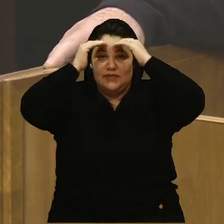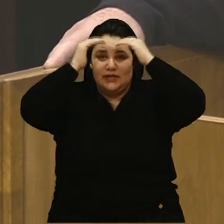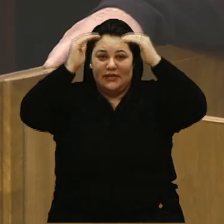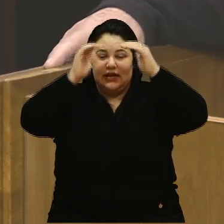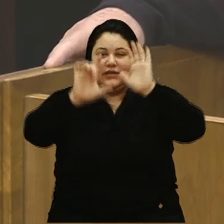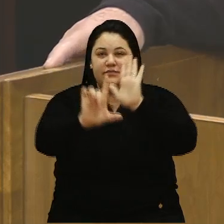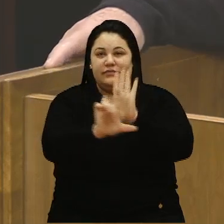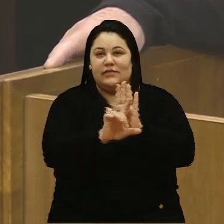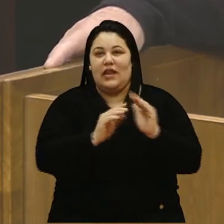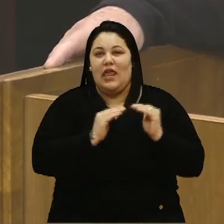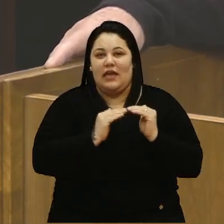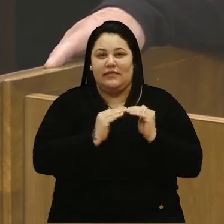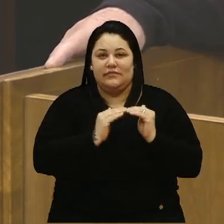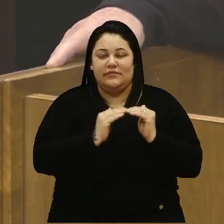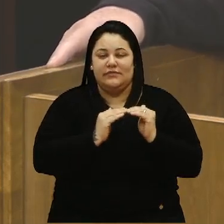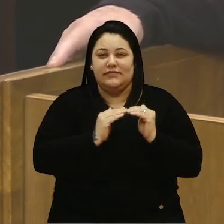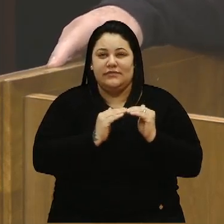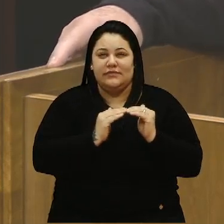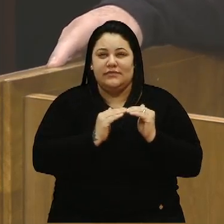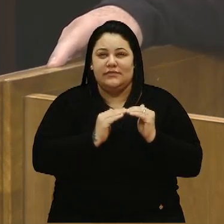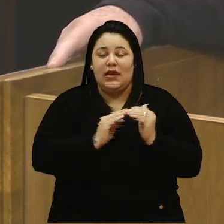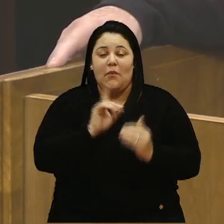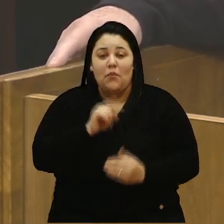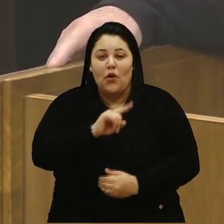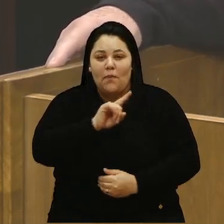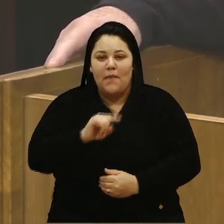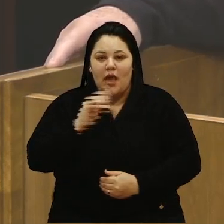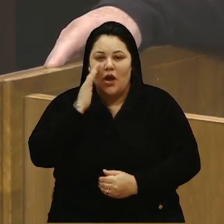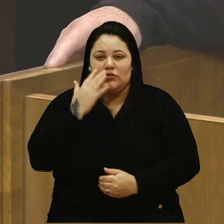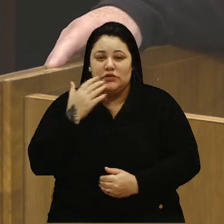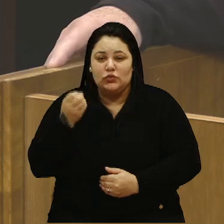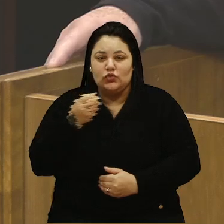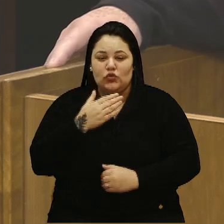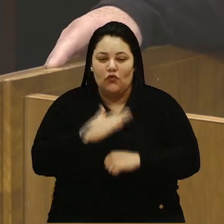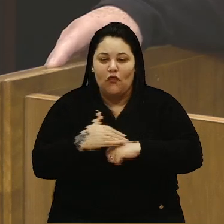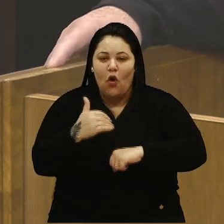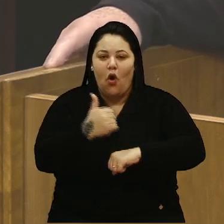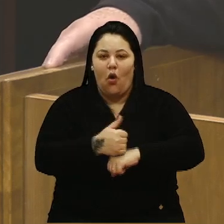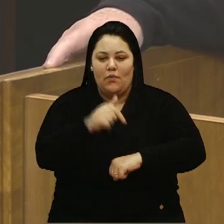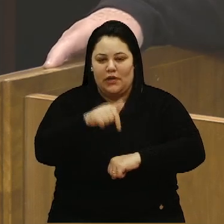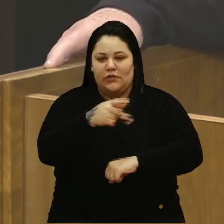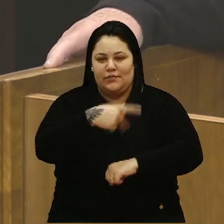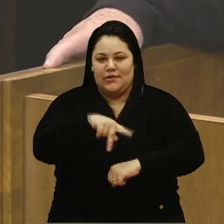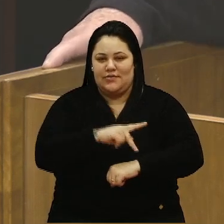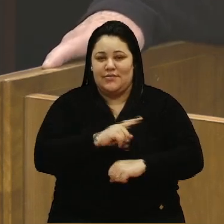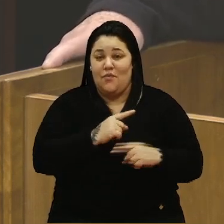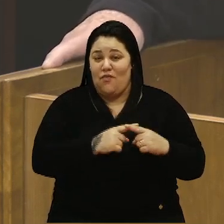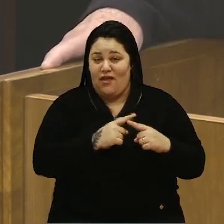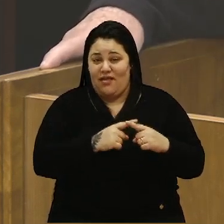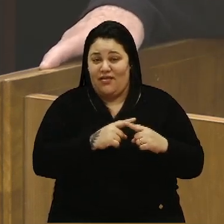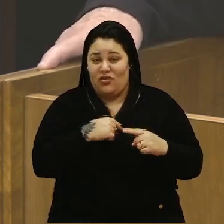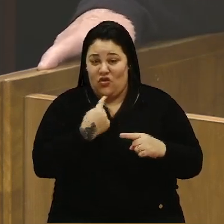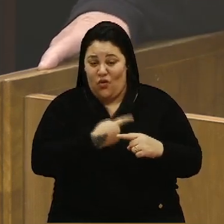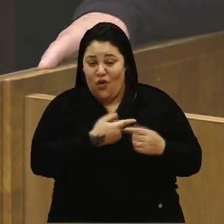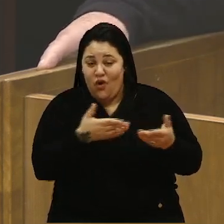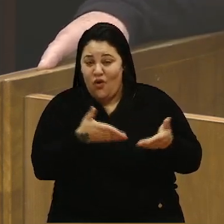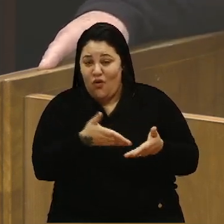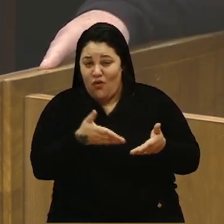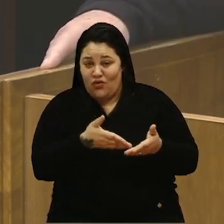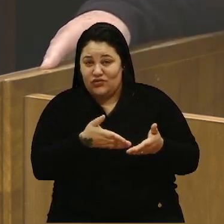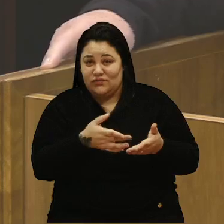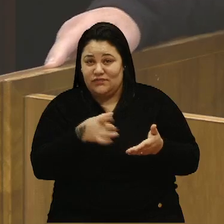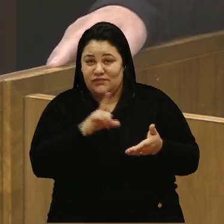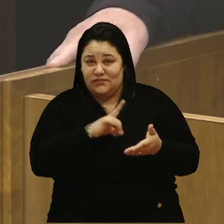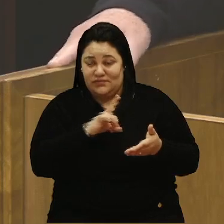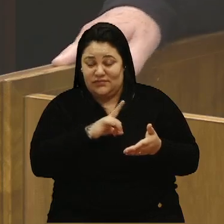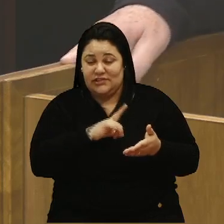legalidade e impediram que acontecesse um novo golpe no país. Porque senão nós estaríamos provavelmente com o Congresso